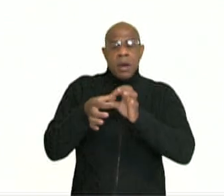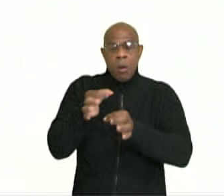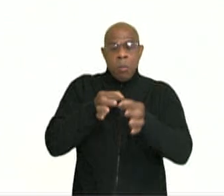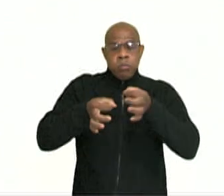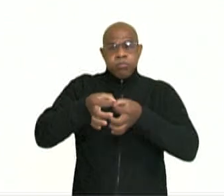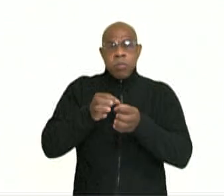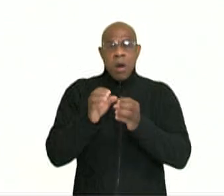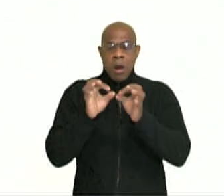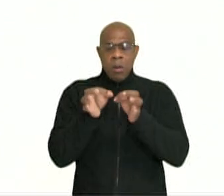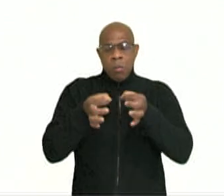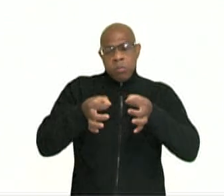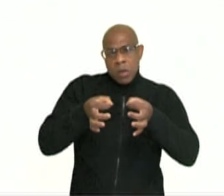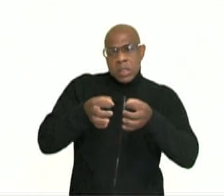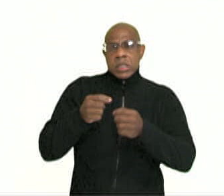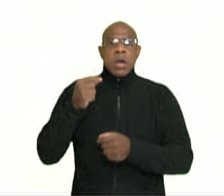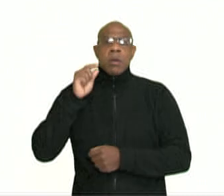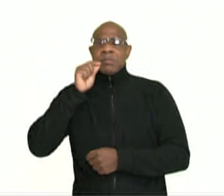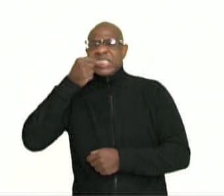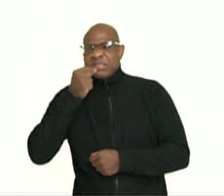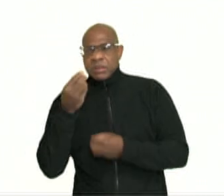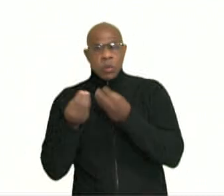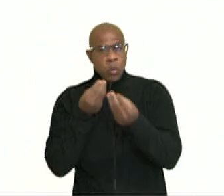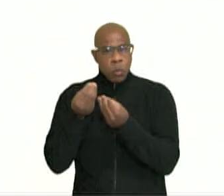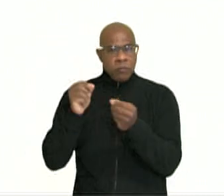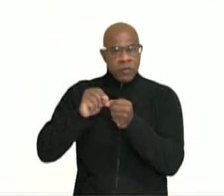os palitos? Agora é com vocês.